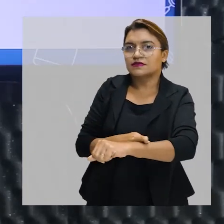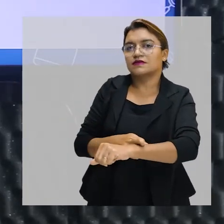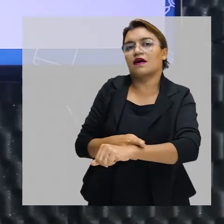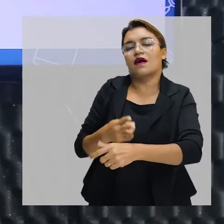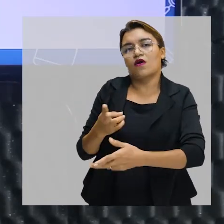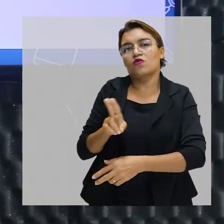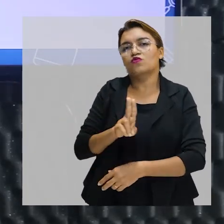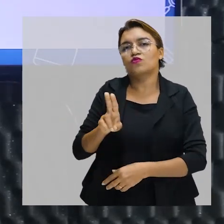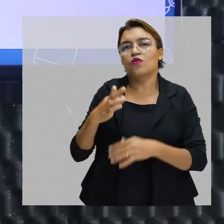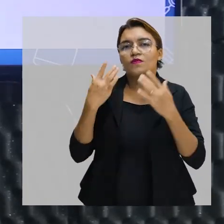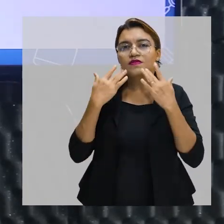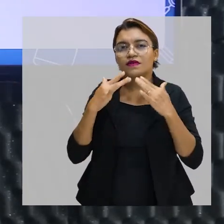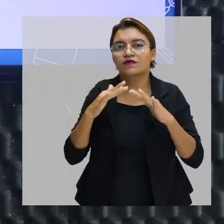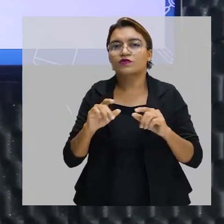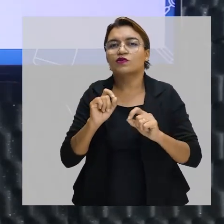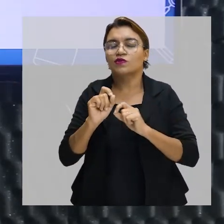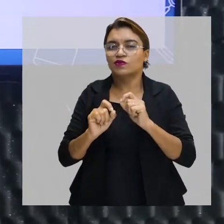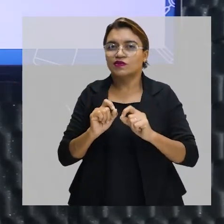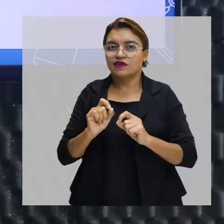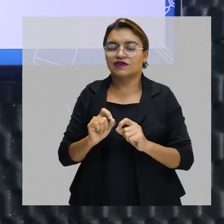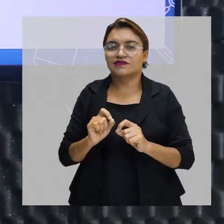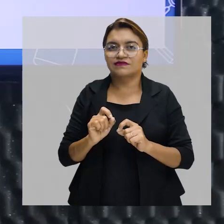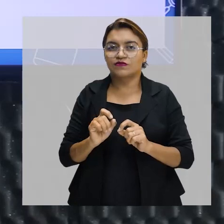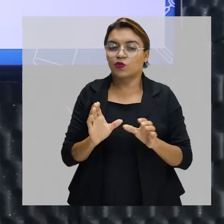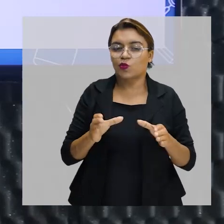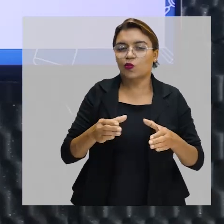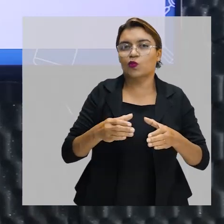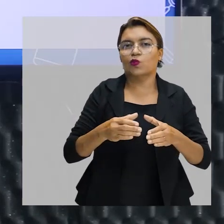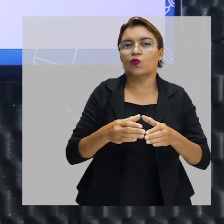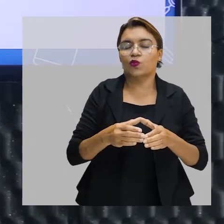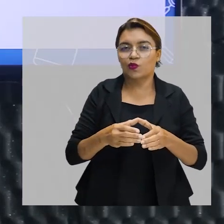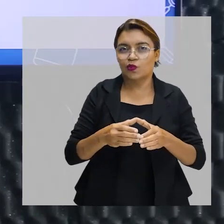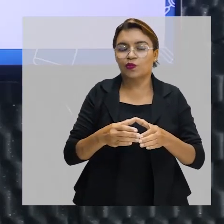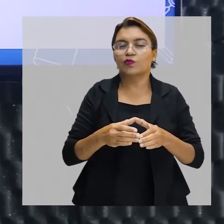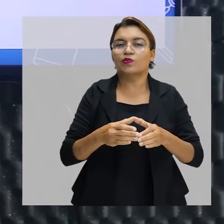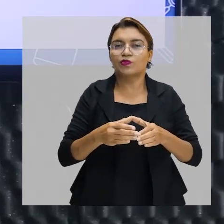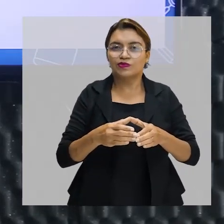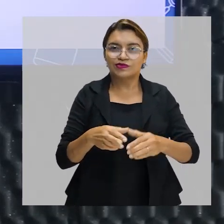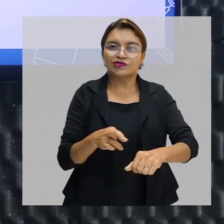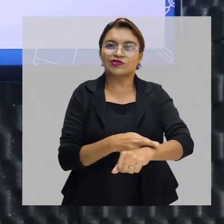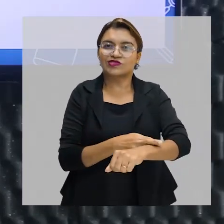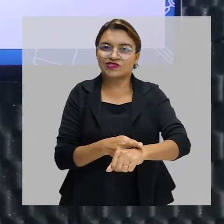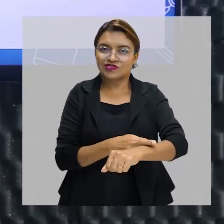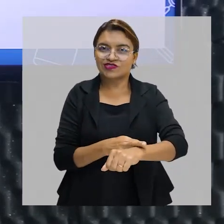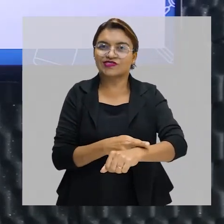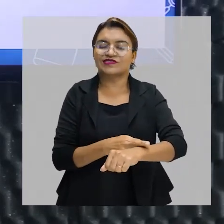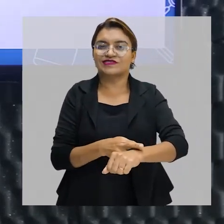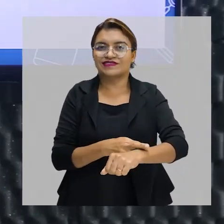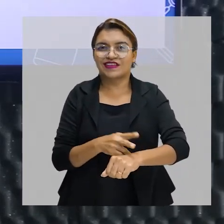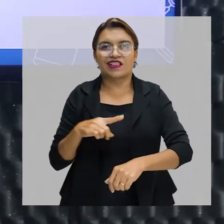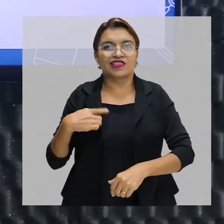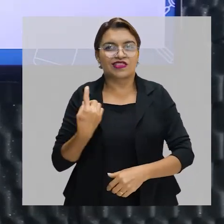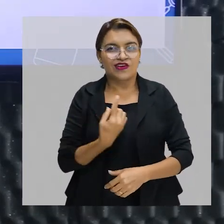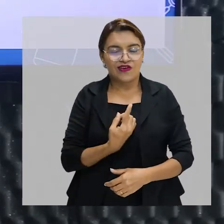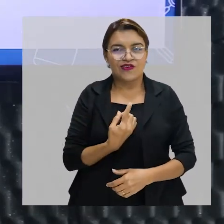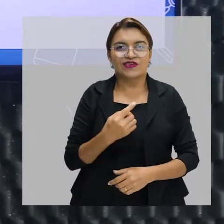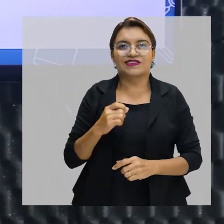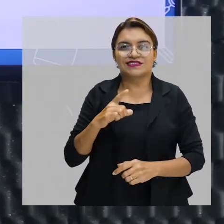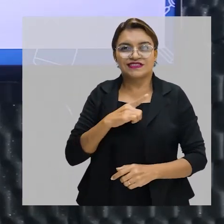de falar da etnia, né? Nós somos resultado de uma